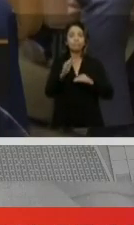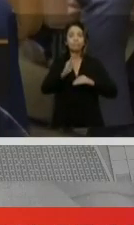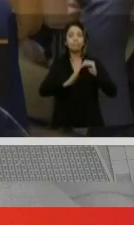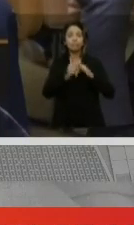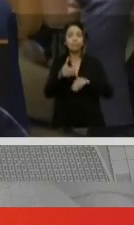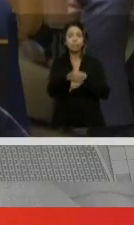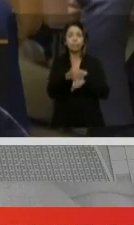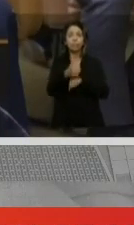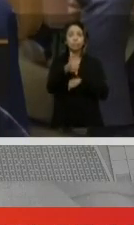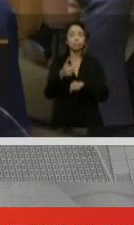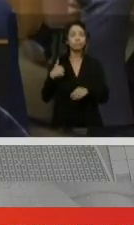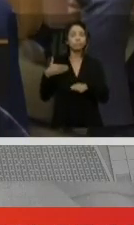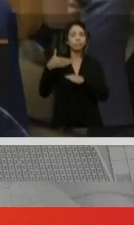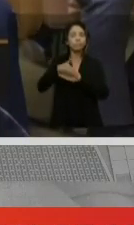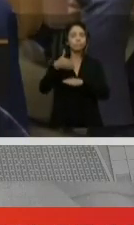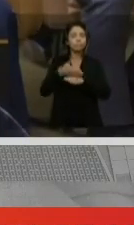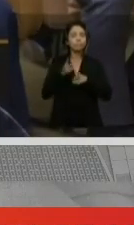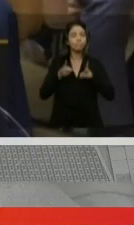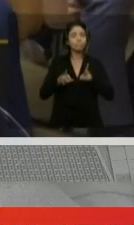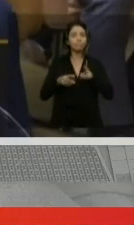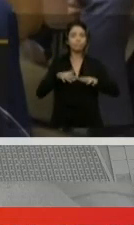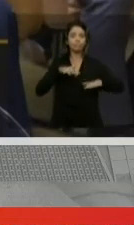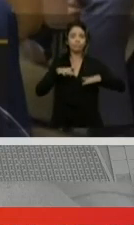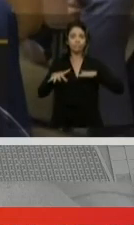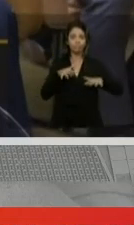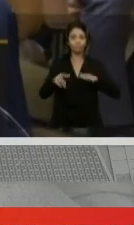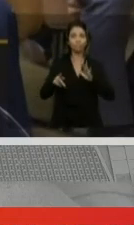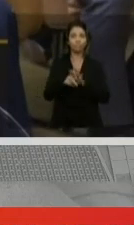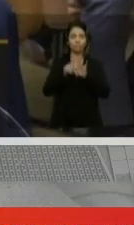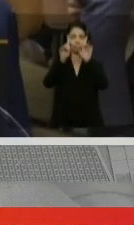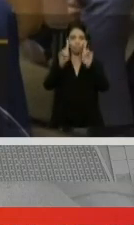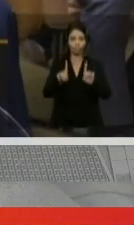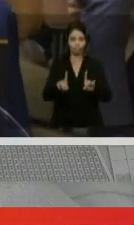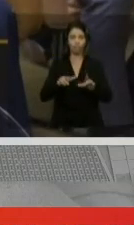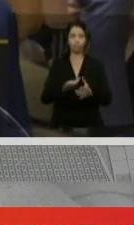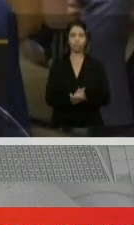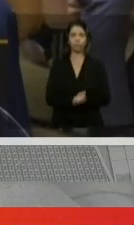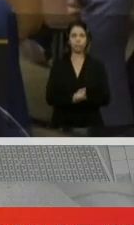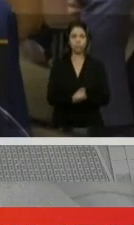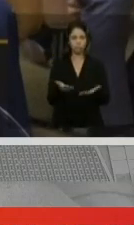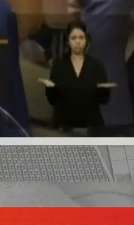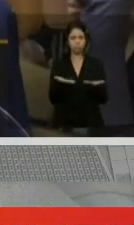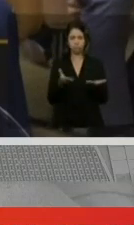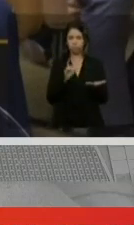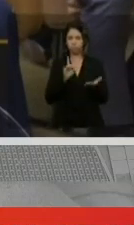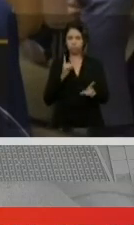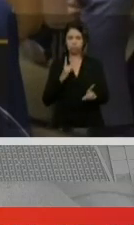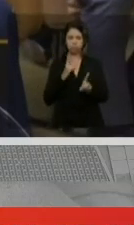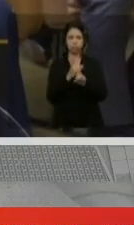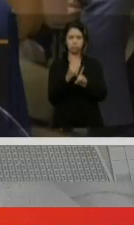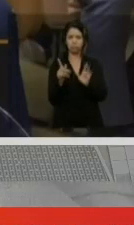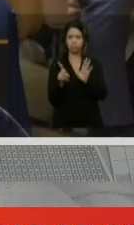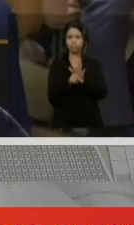sociedade, pactuamos instituições e construímos instituições para chegar a meios sempre provisórios